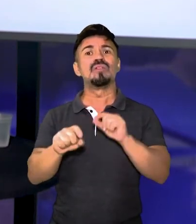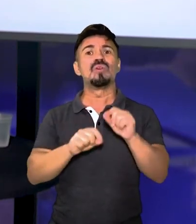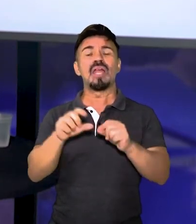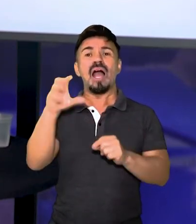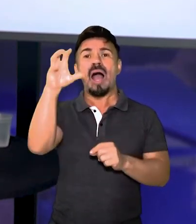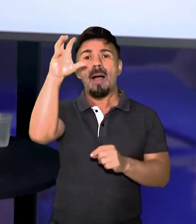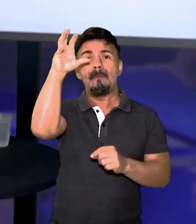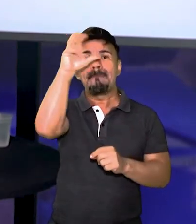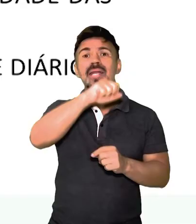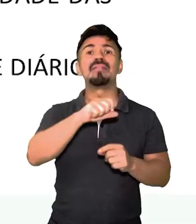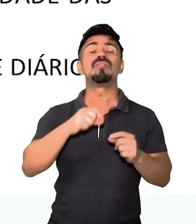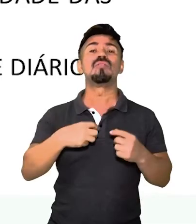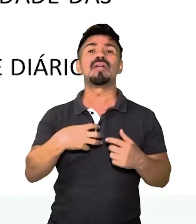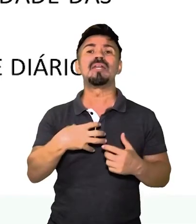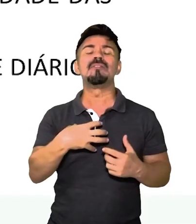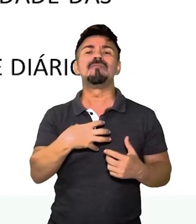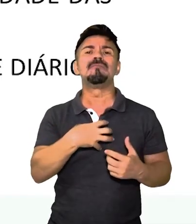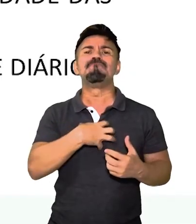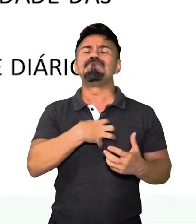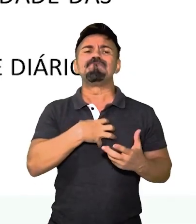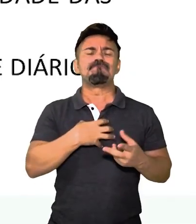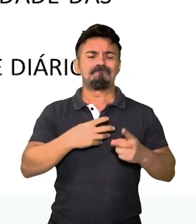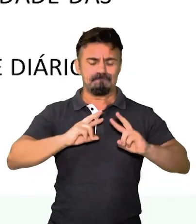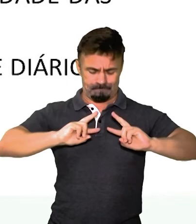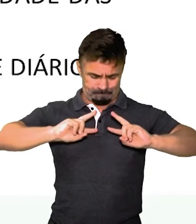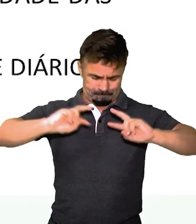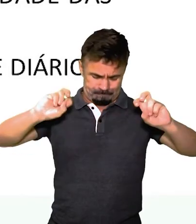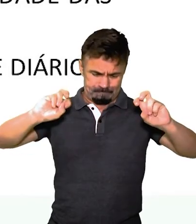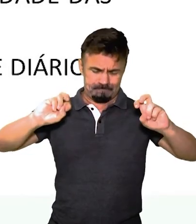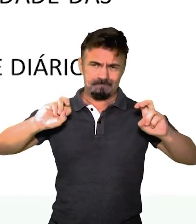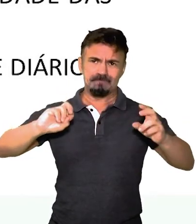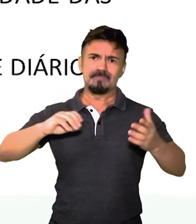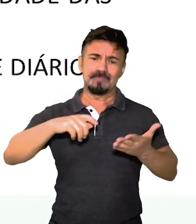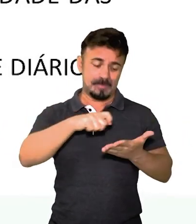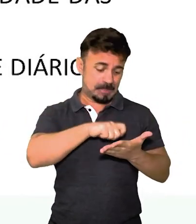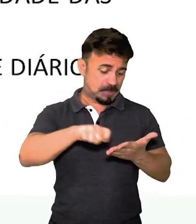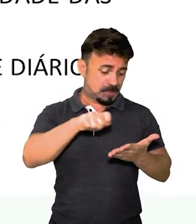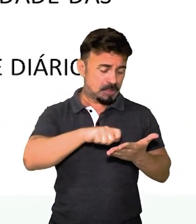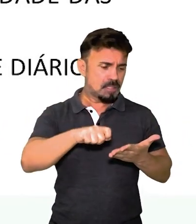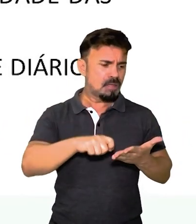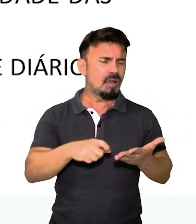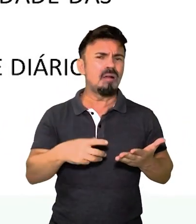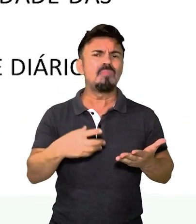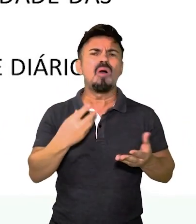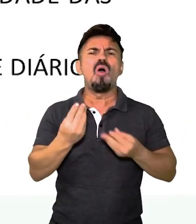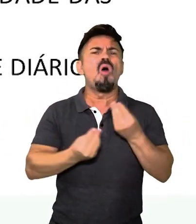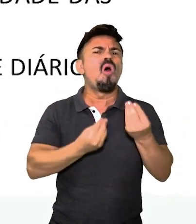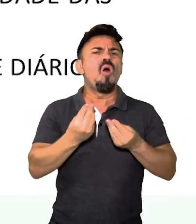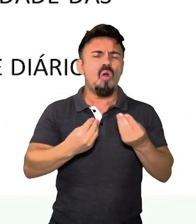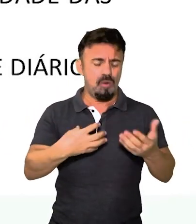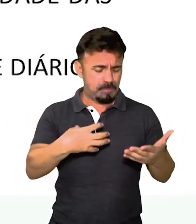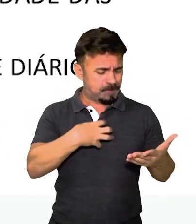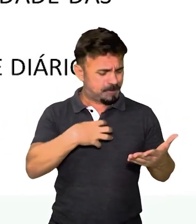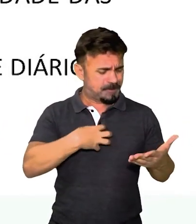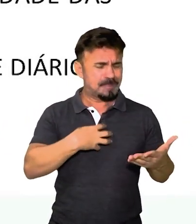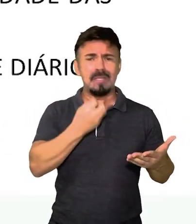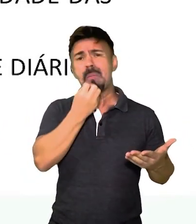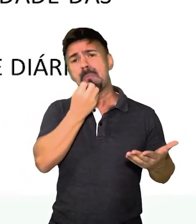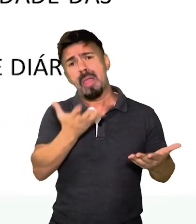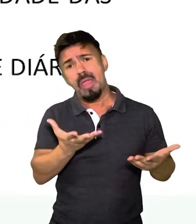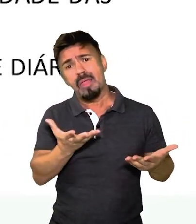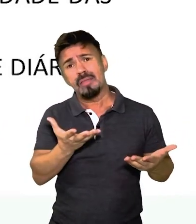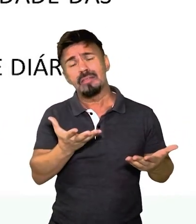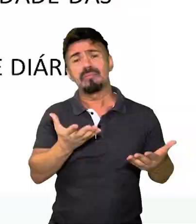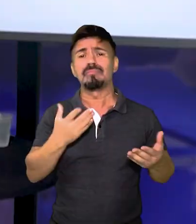Vamos colocar também aqui, dizendo que aprendemos a observar os nossos sentimentos. Você vai colocar no seu diário como é que você